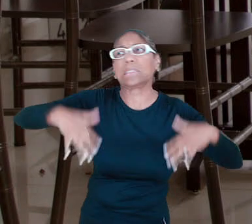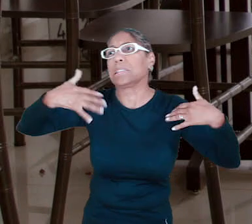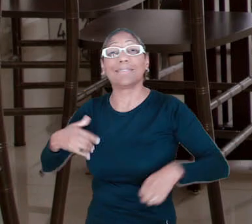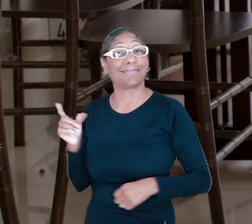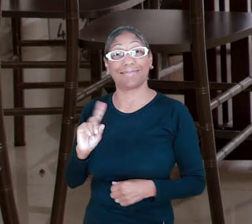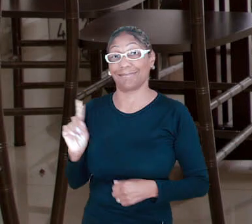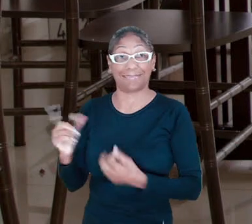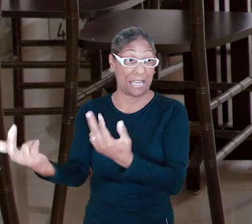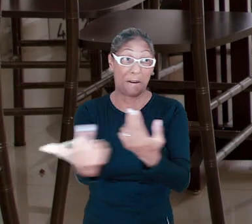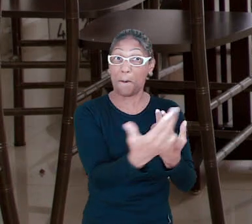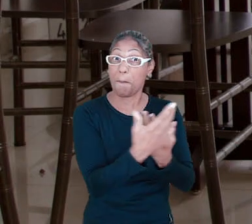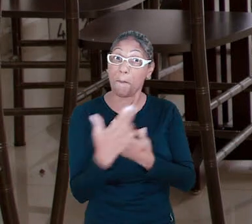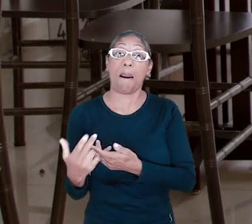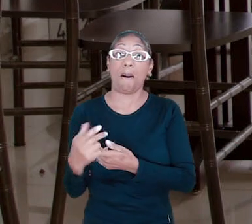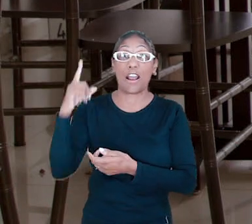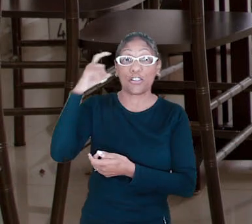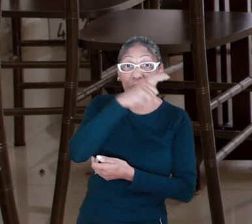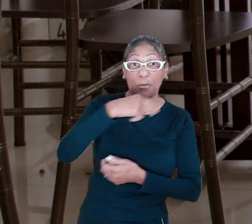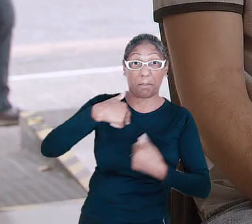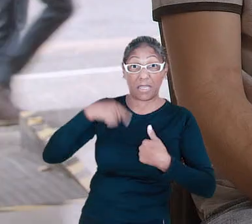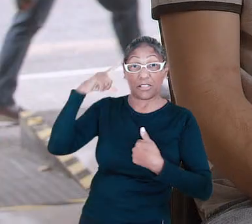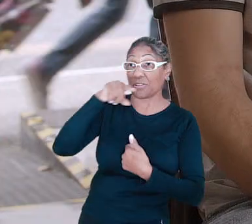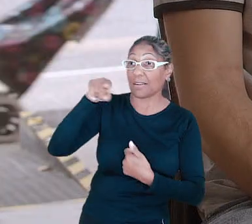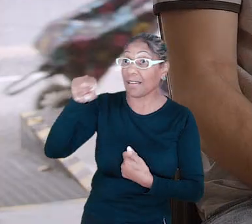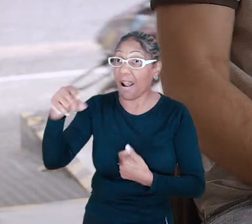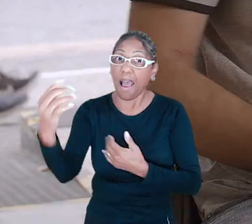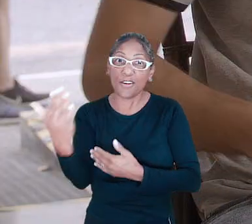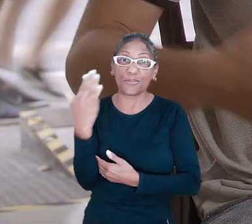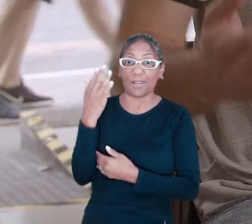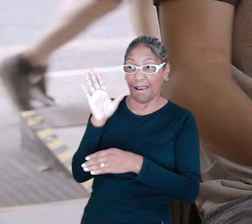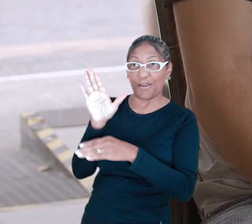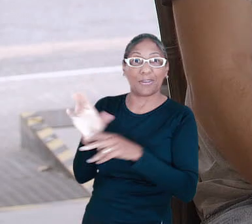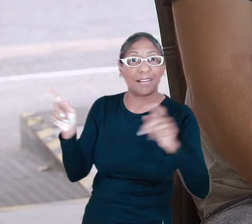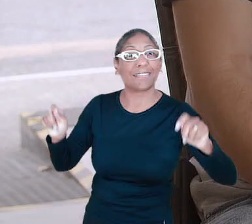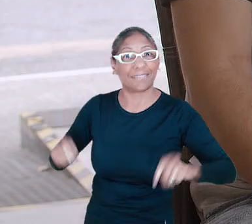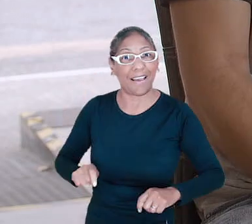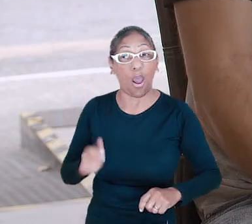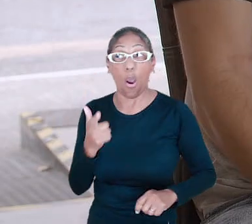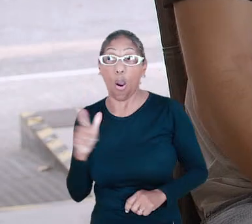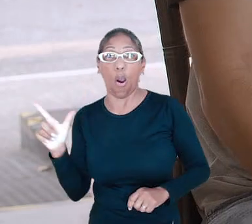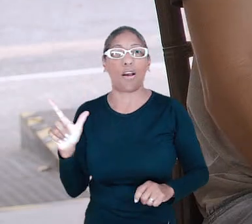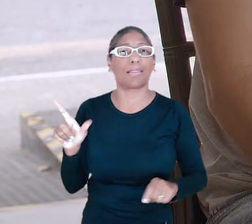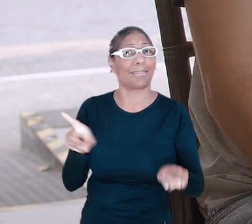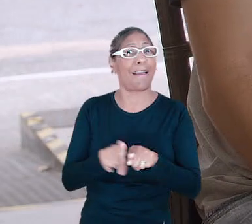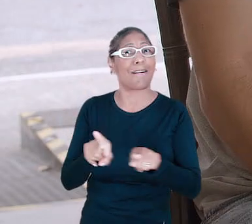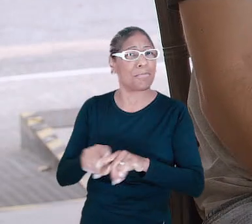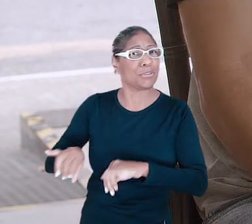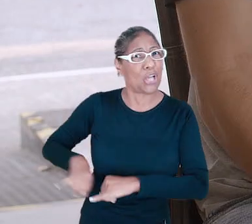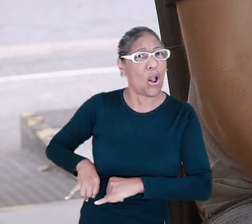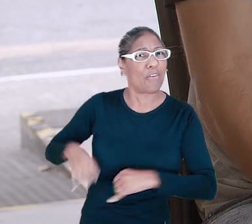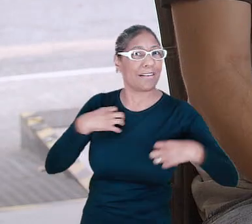uma dificuldade e talvez seja só nossa, de repente não é uma dificuldade que outros parceiros também